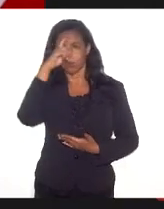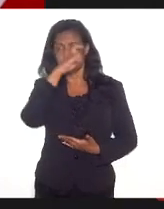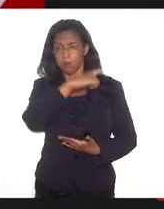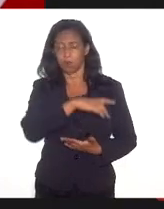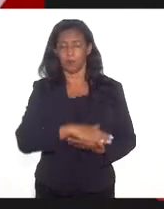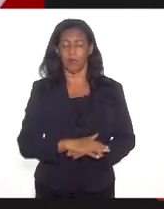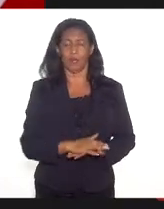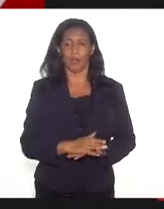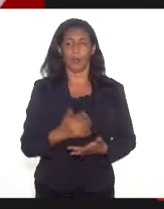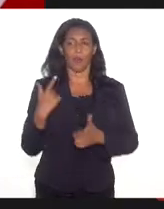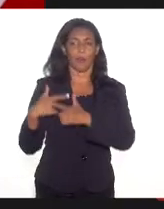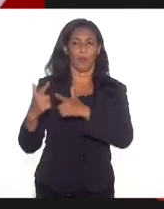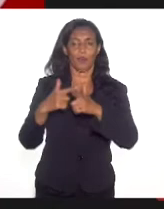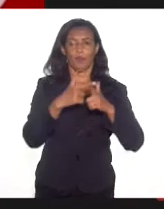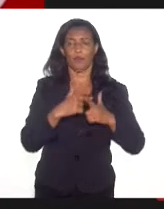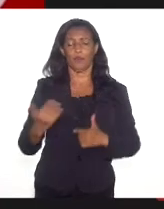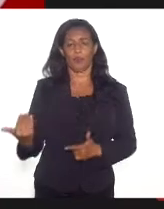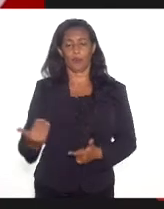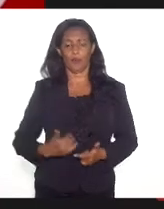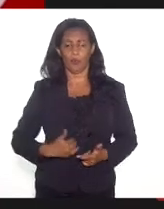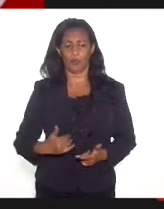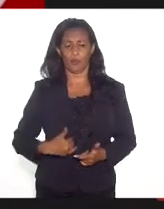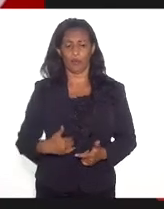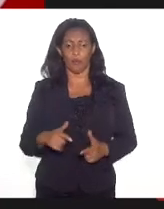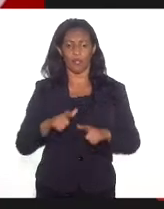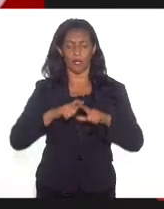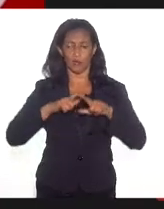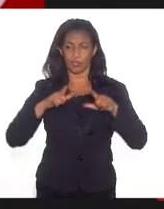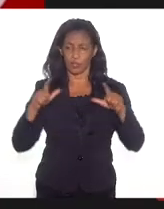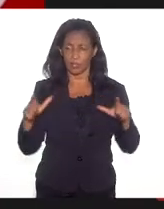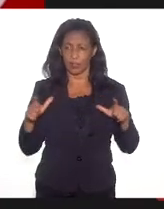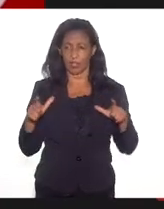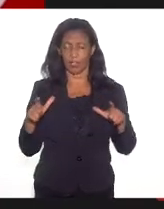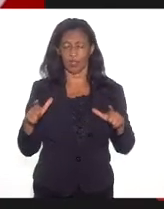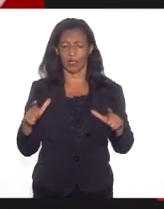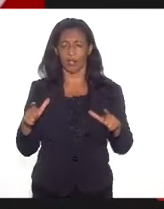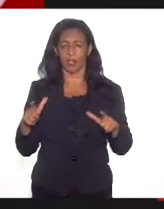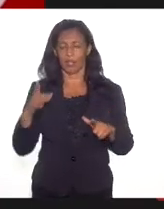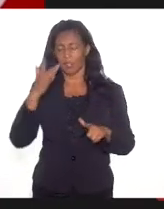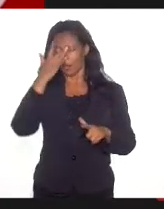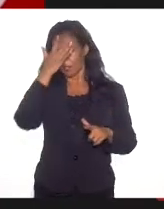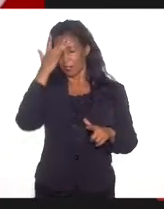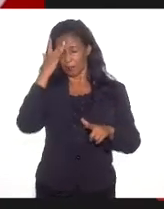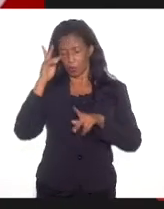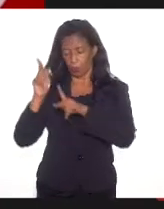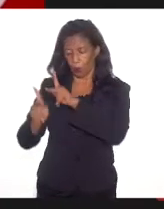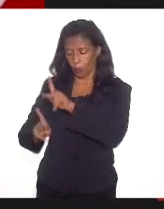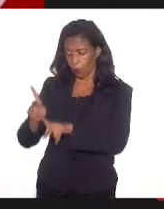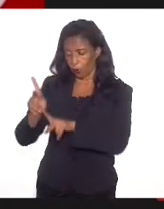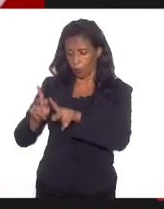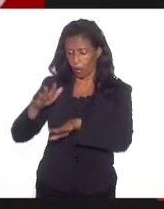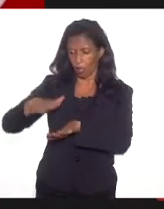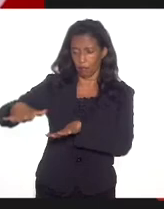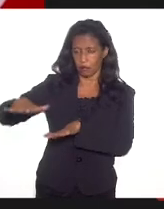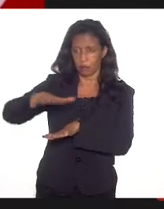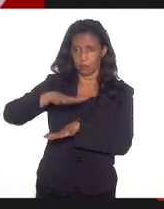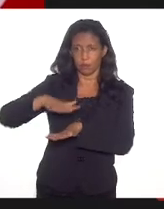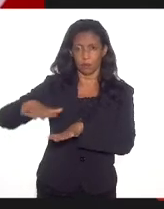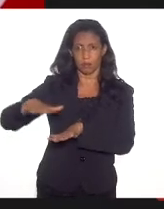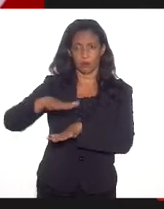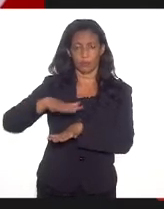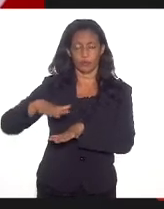a gente tem uma grande parte né da população que